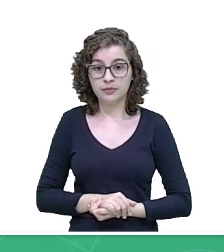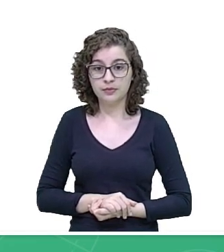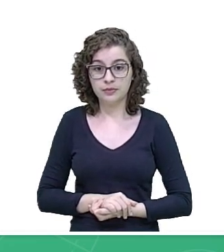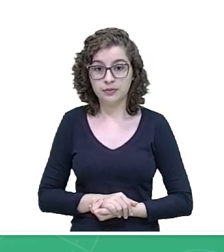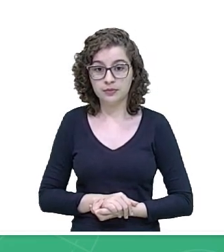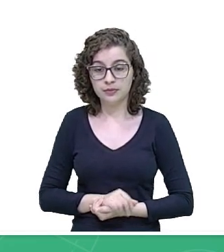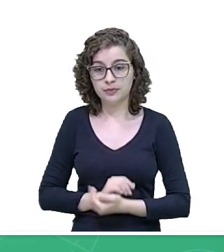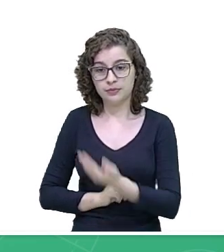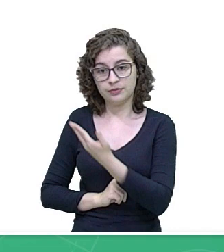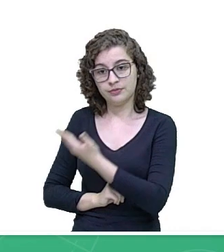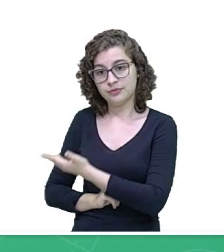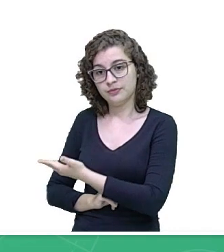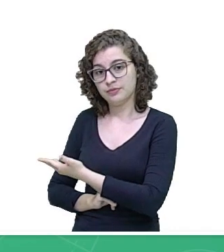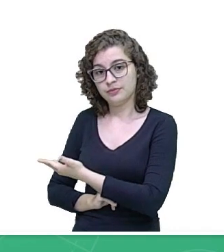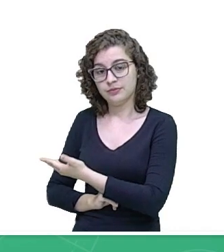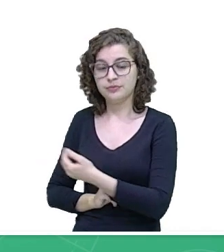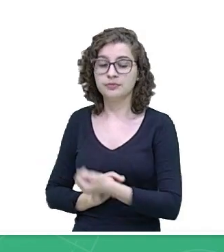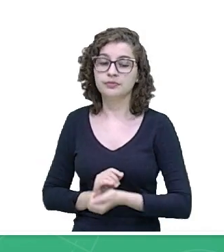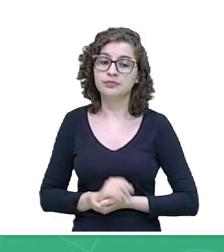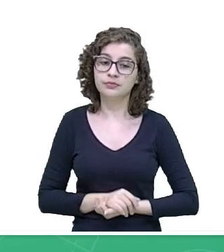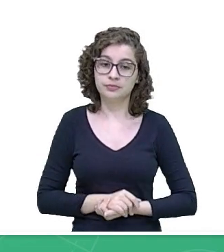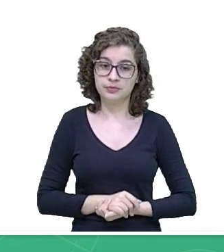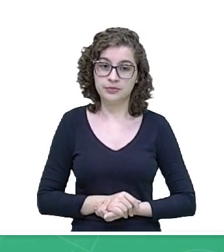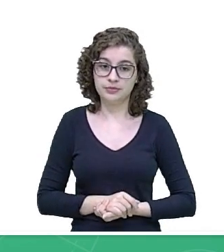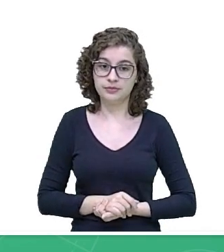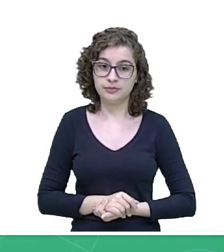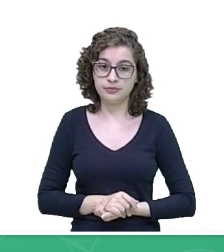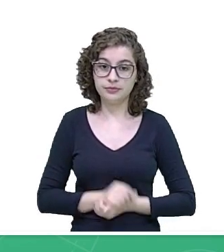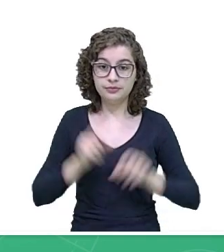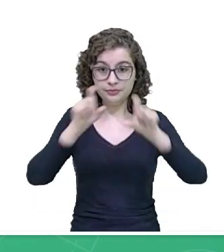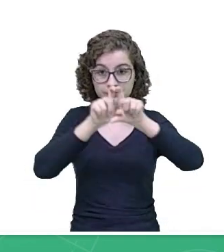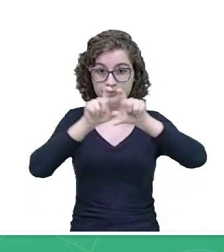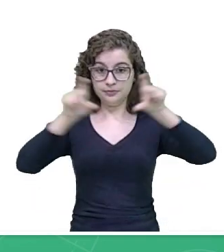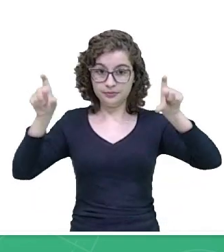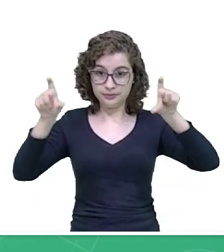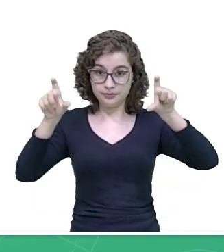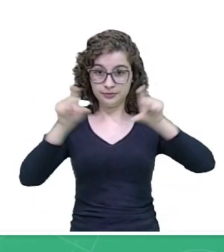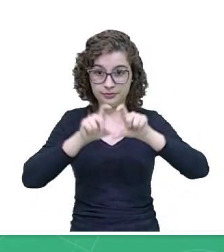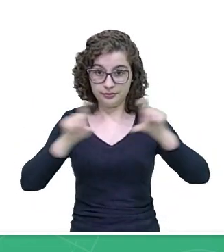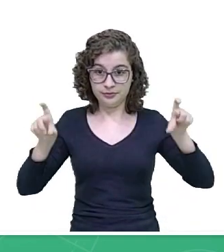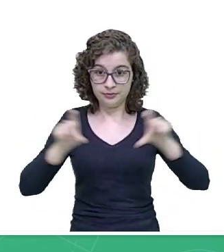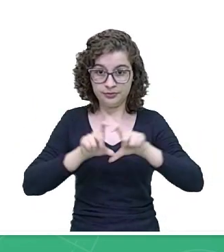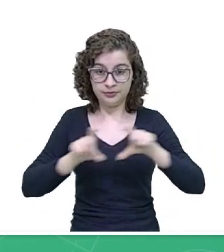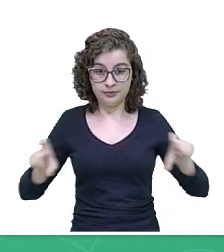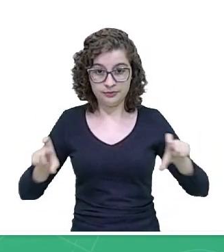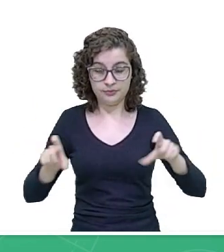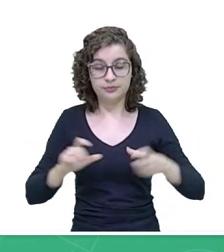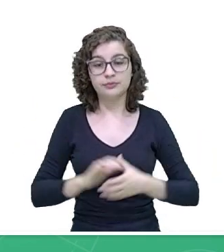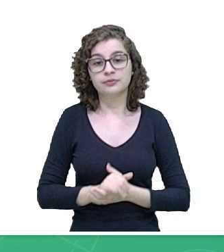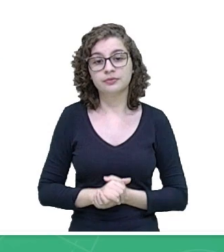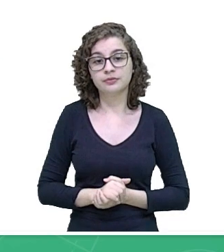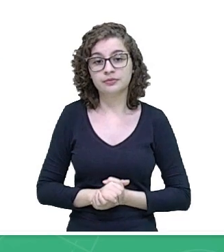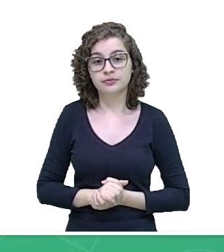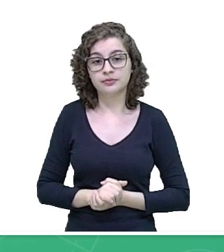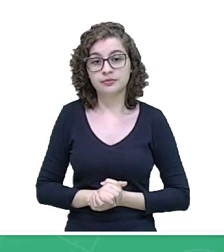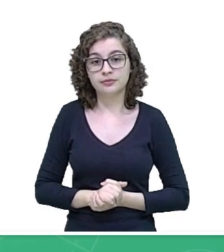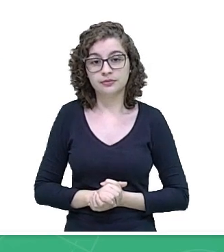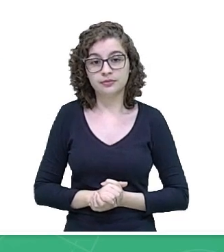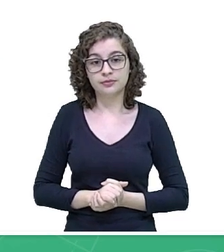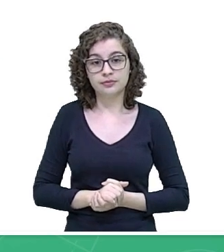pouquinho feia ali, mas dá para entender. Vamos lá. Aqui são as linhas, ok?